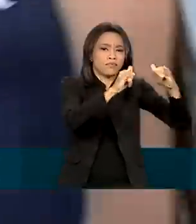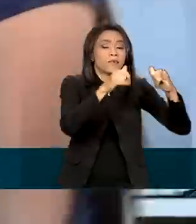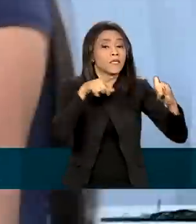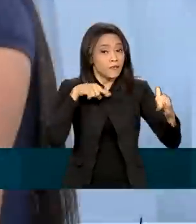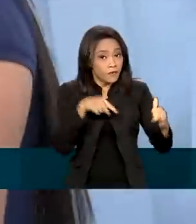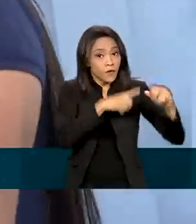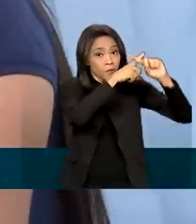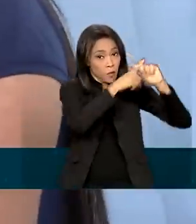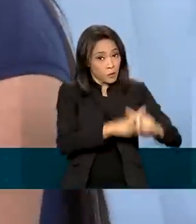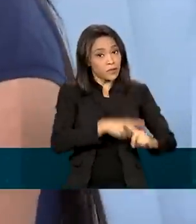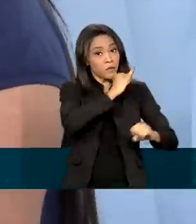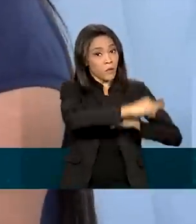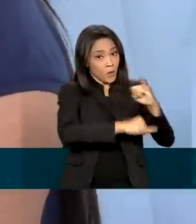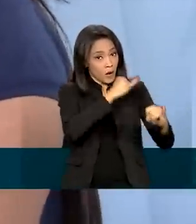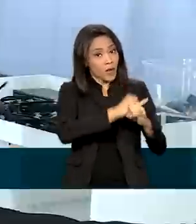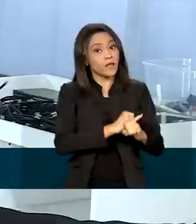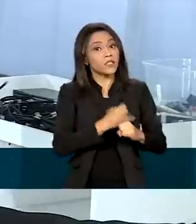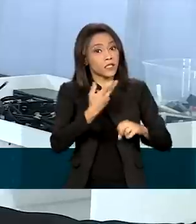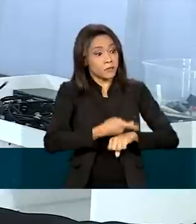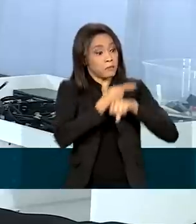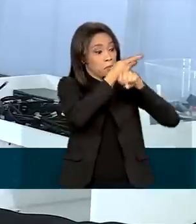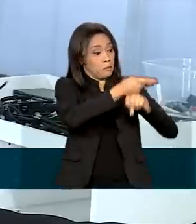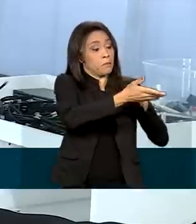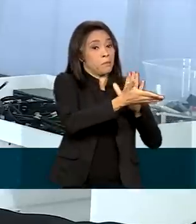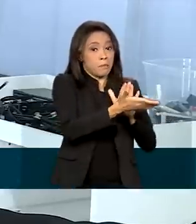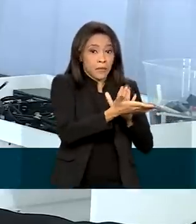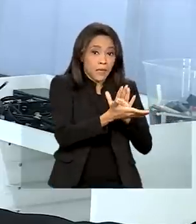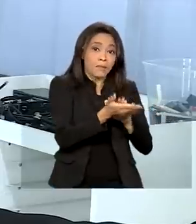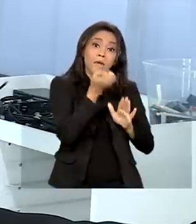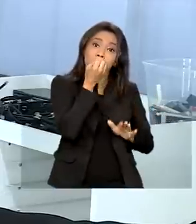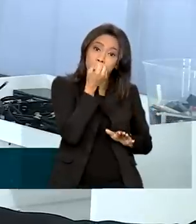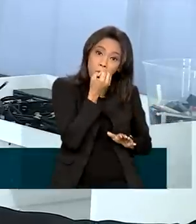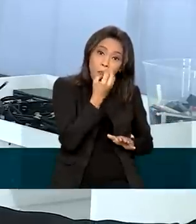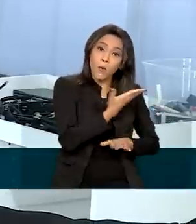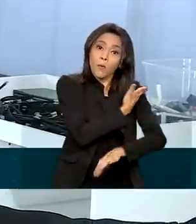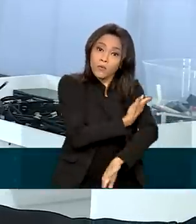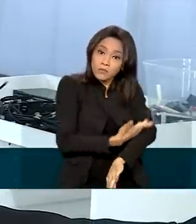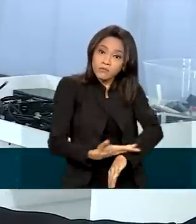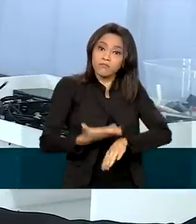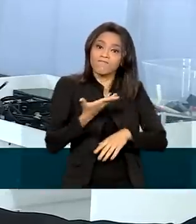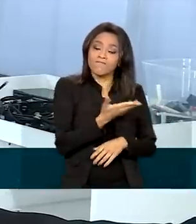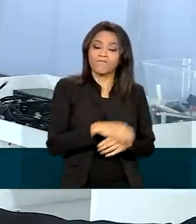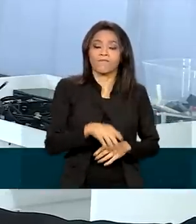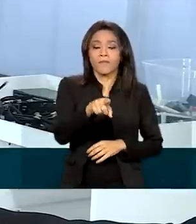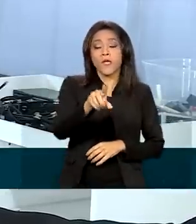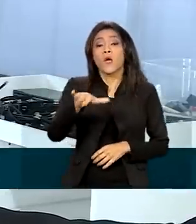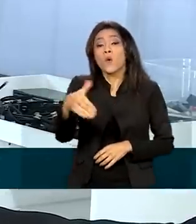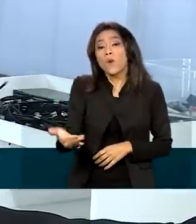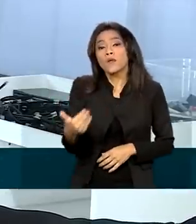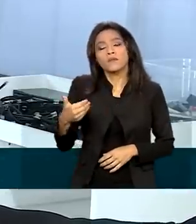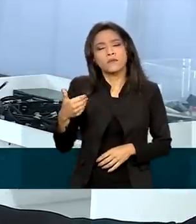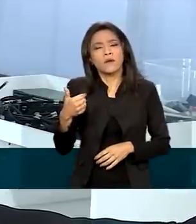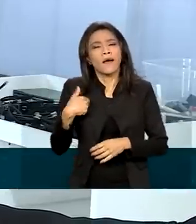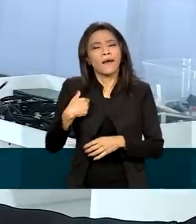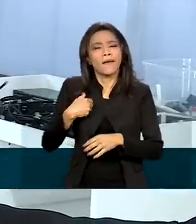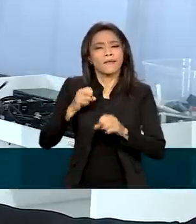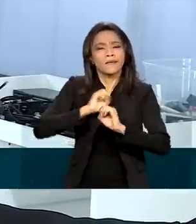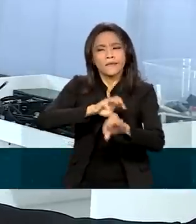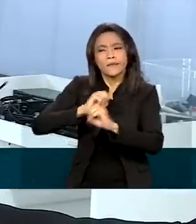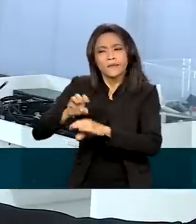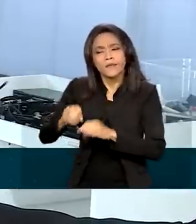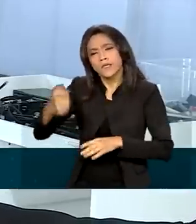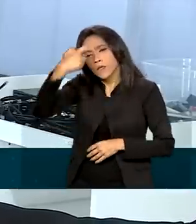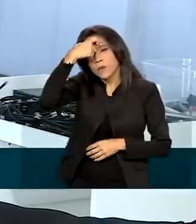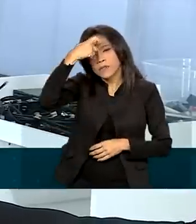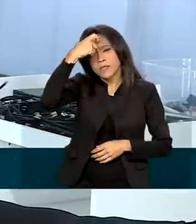boas práticas no uso da energia. Quando a gente trabalha essa consciência ecológica com eles, a gente visa muito o futuro. O que que